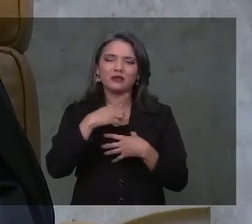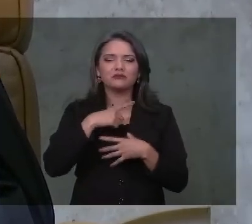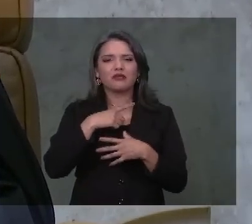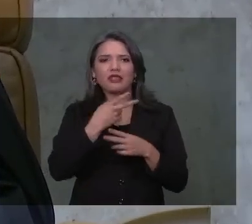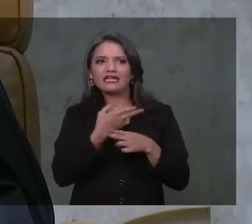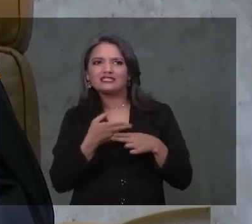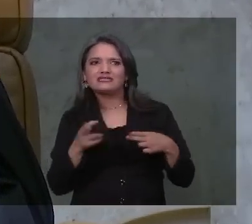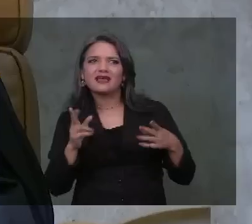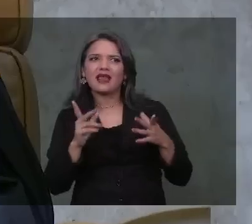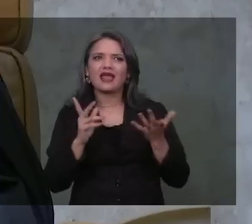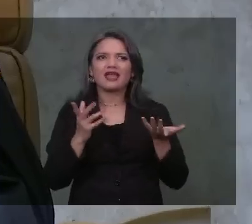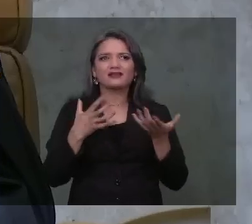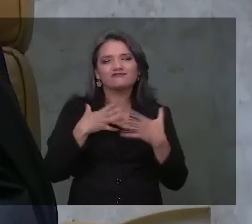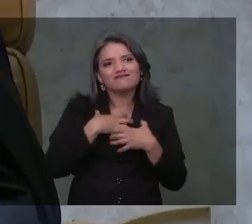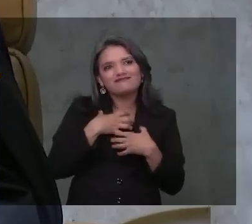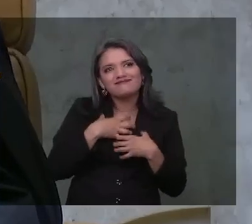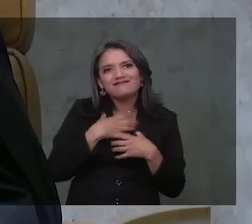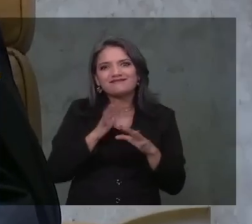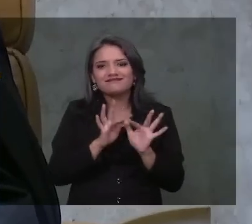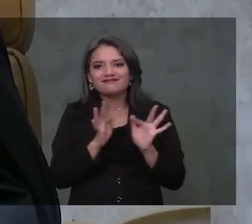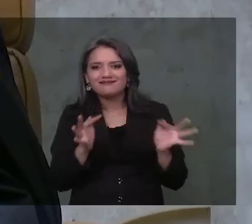a honrarias.